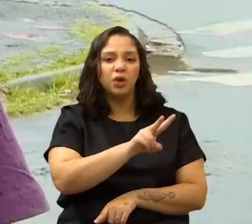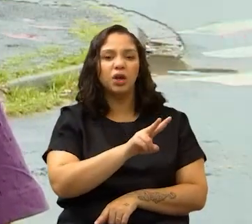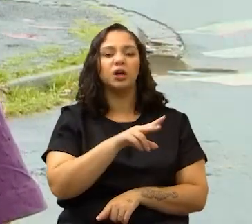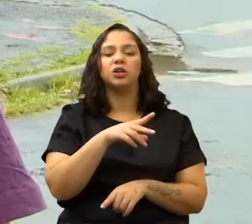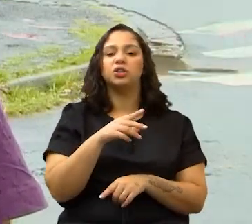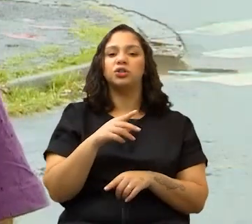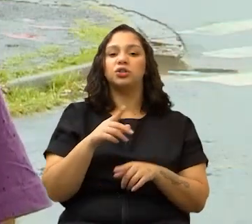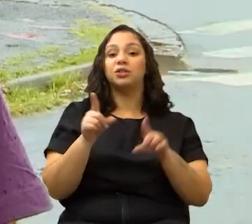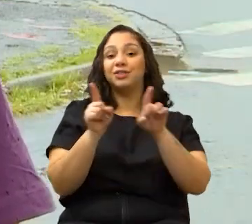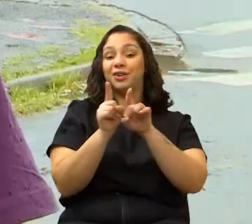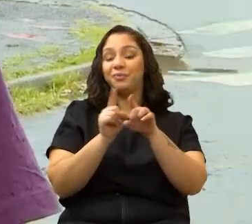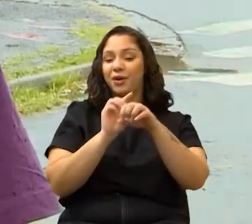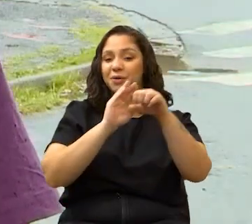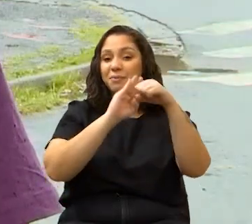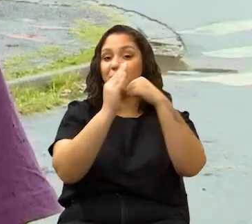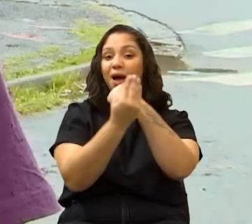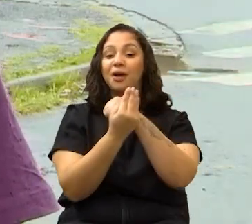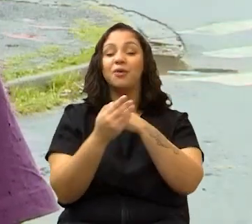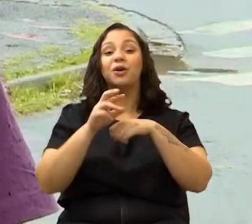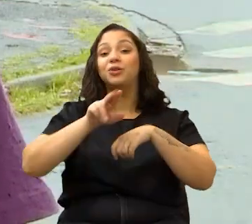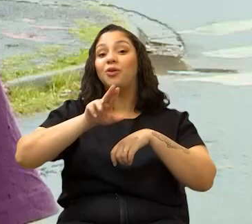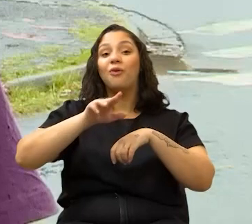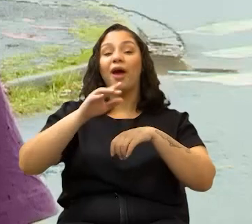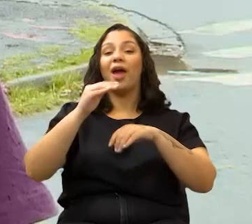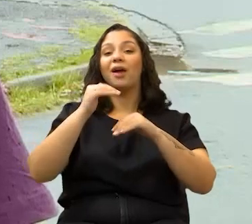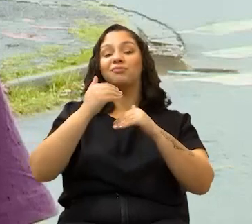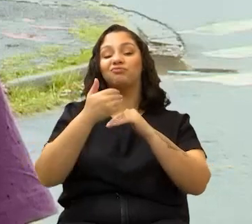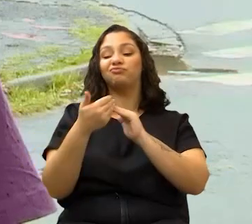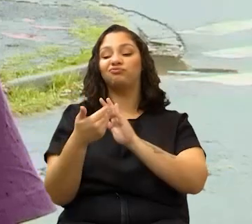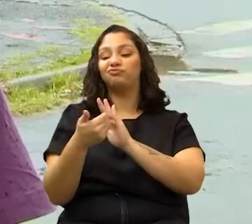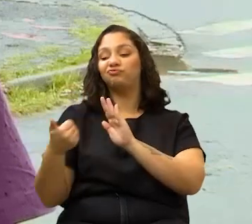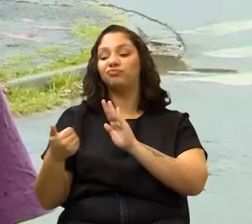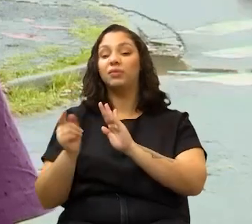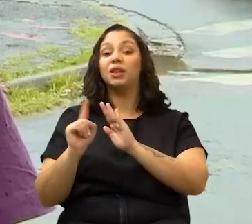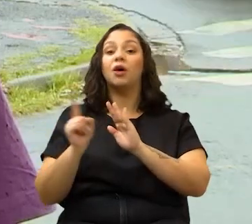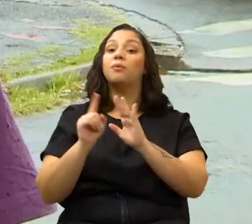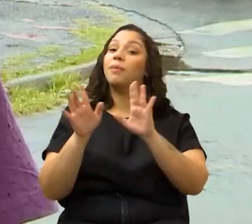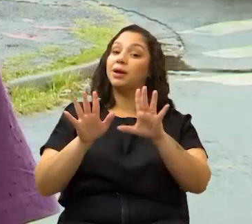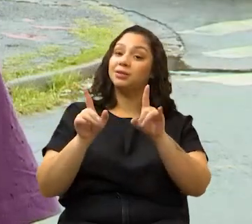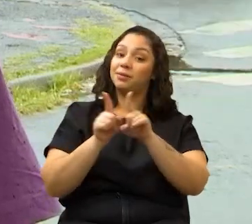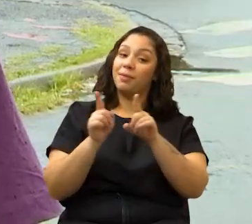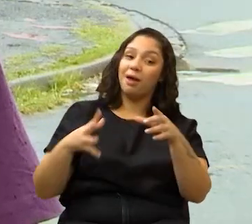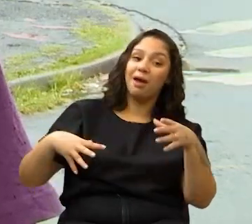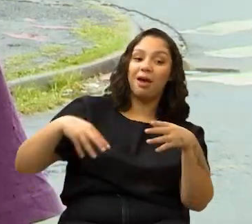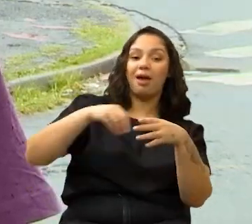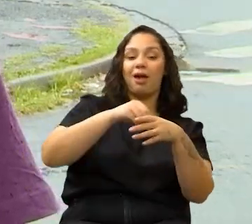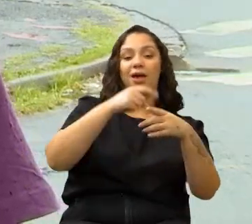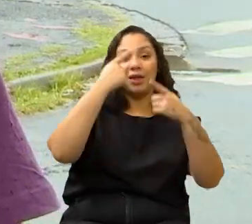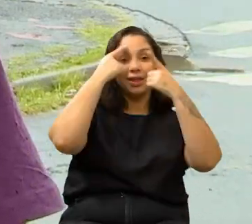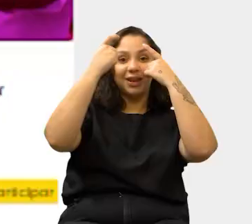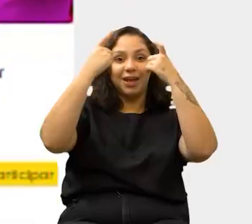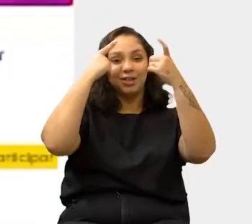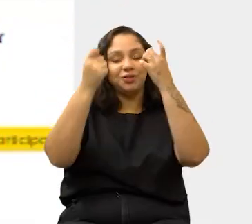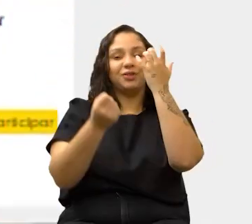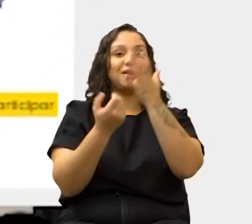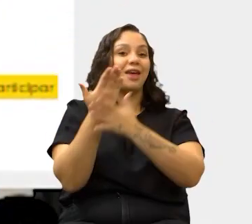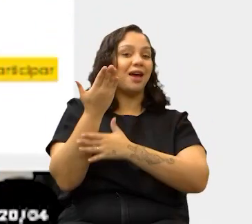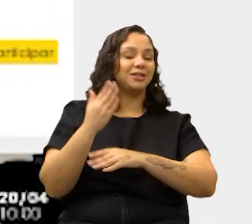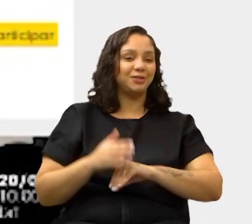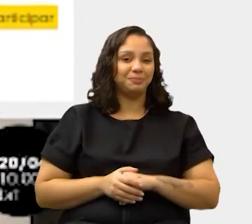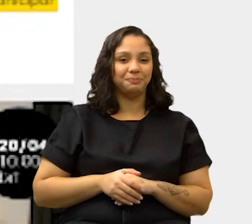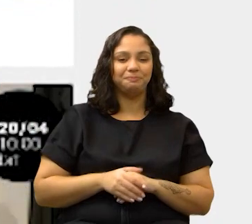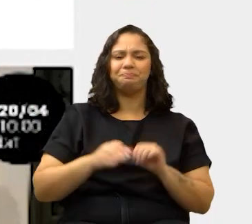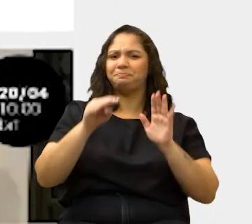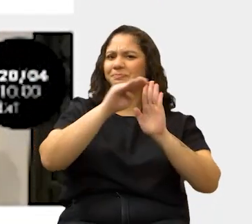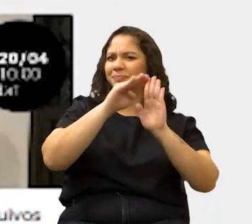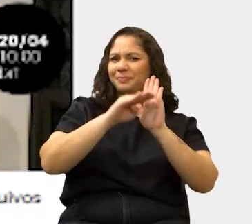porque a ideia também não é excluir, mas trazer também essa outra narrativa para dentro do contexto da criatividade. E a programação